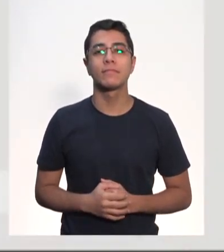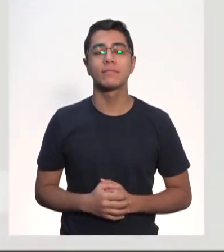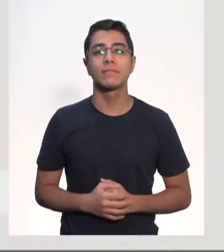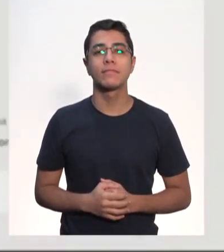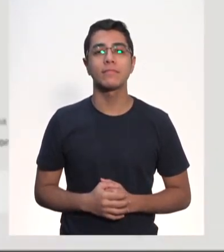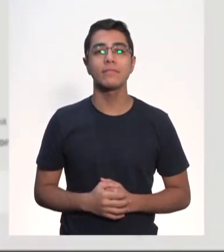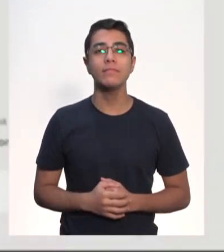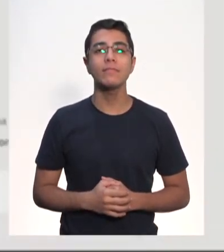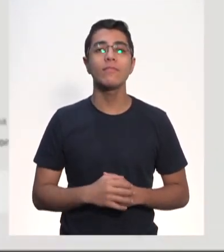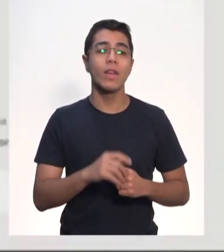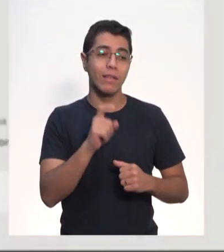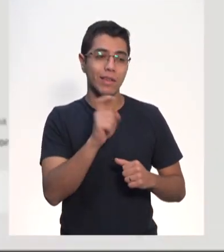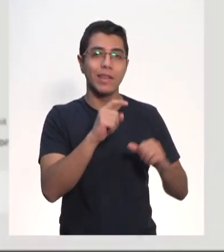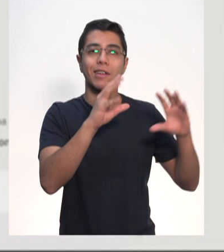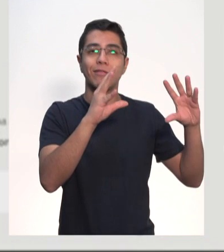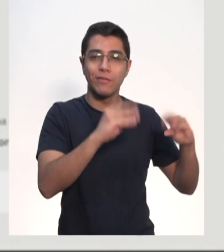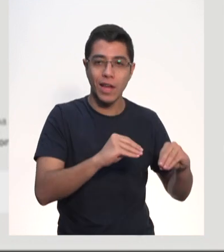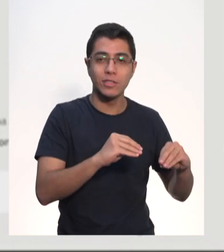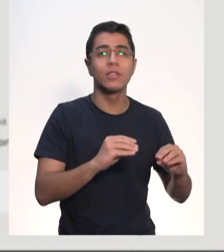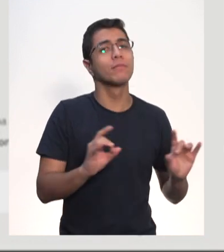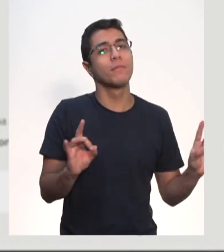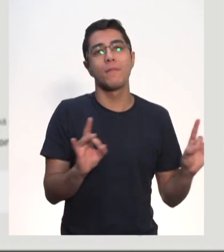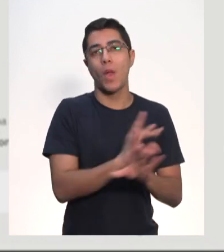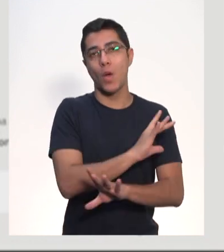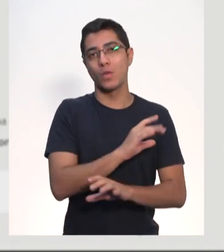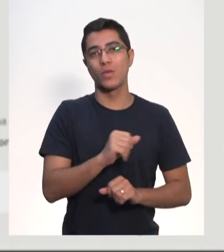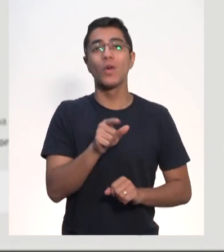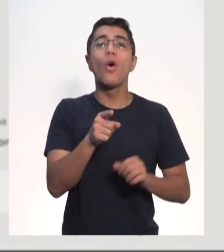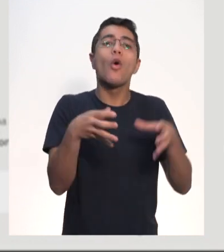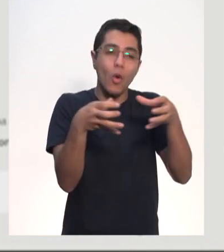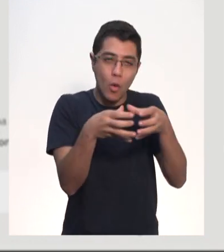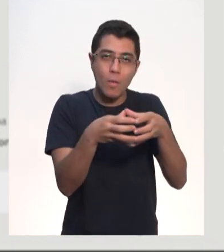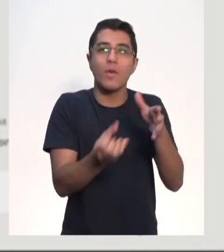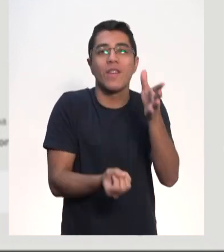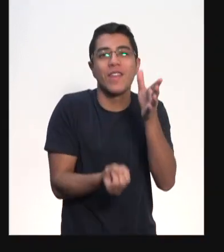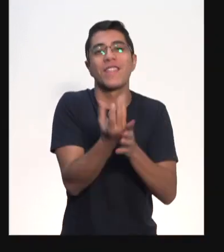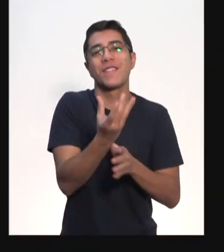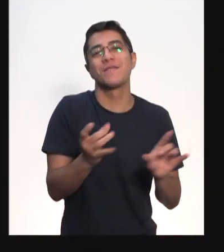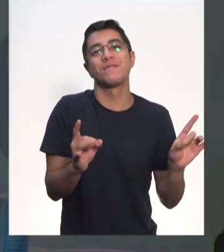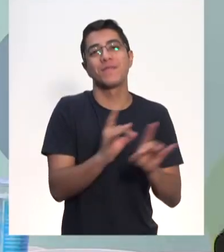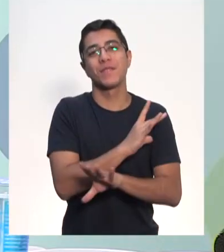Clique em Fechar. Pronto, o seu grupo está criado.